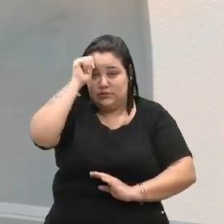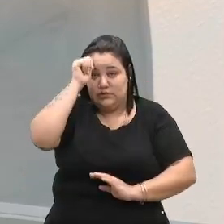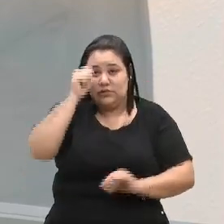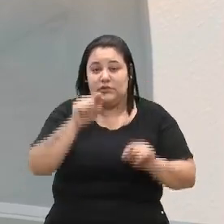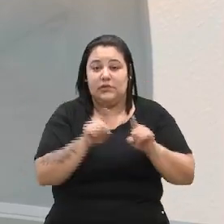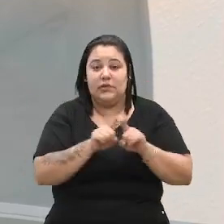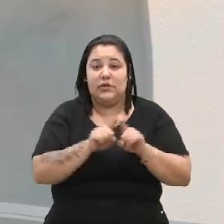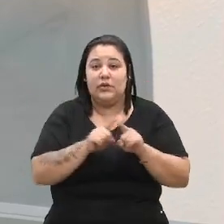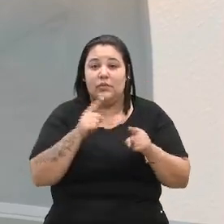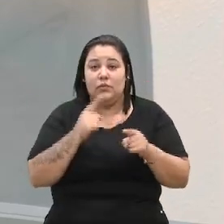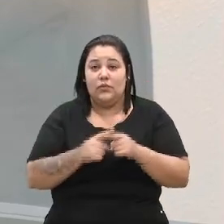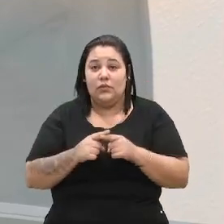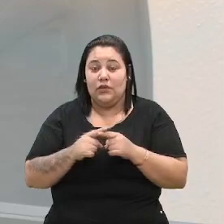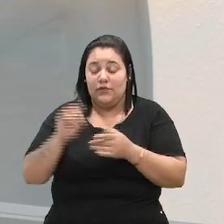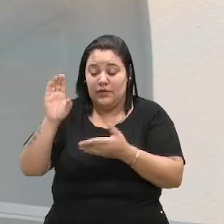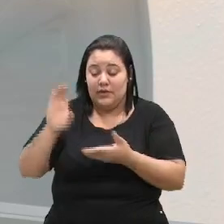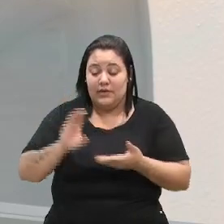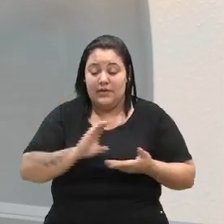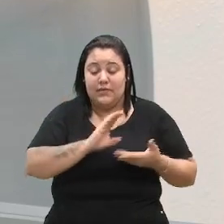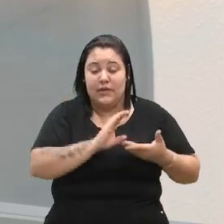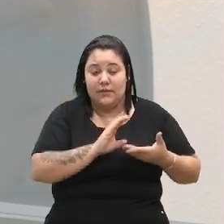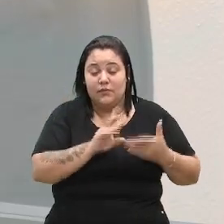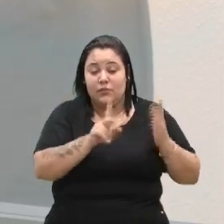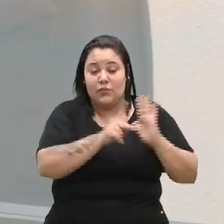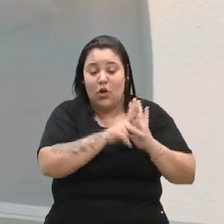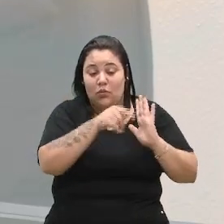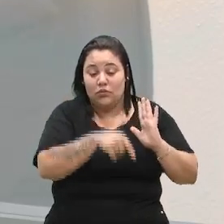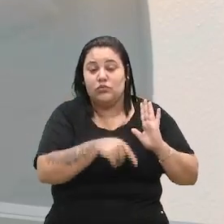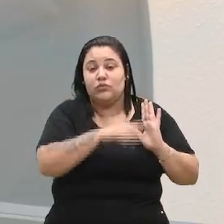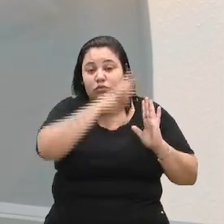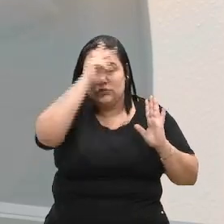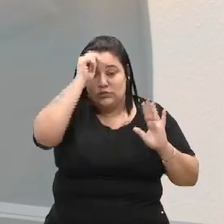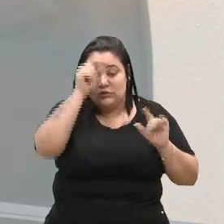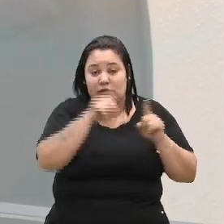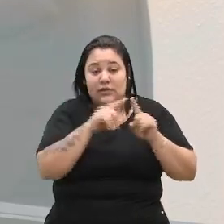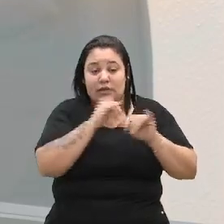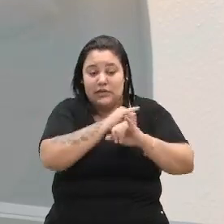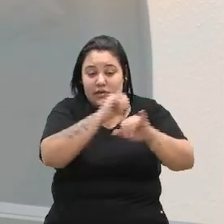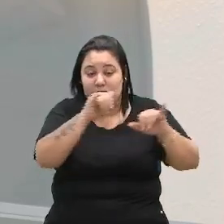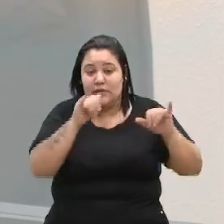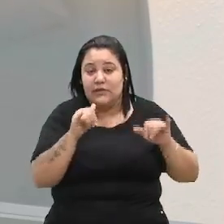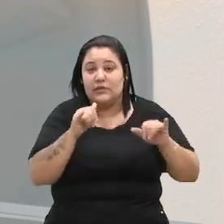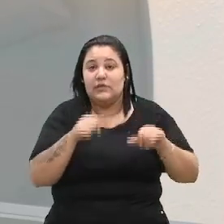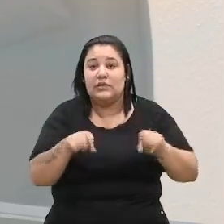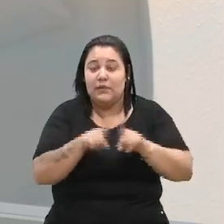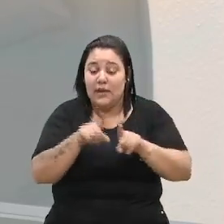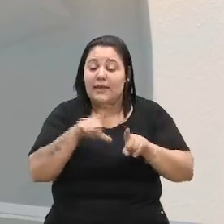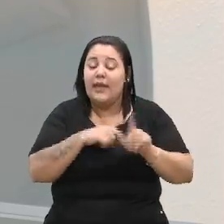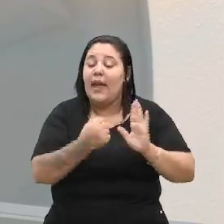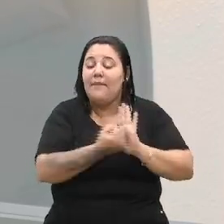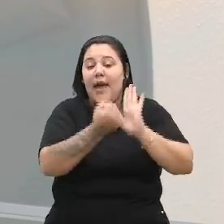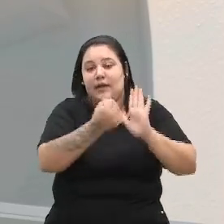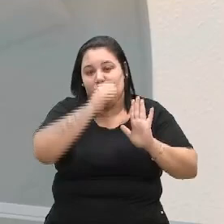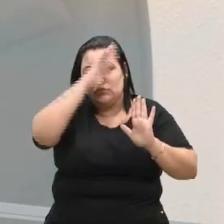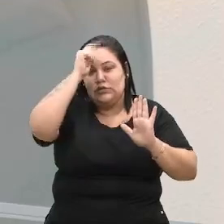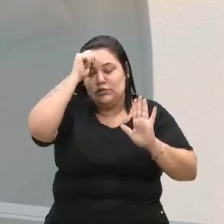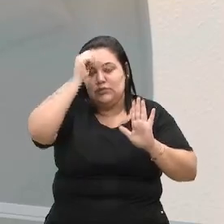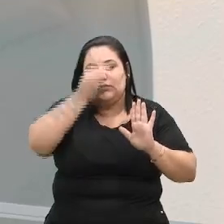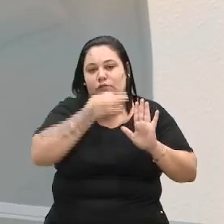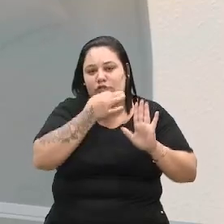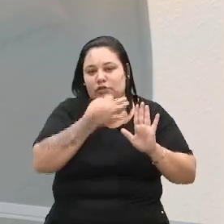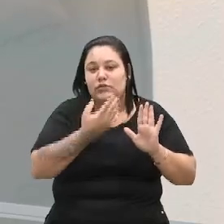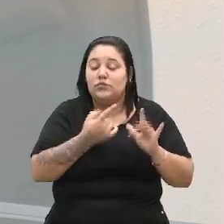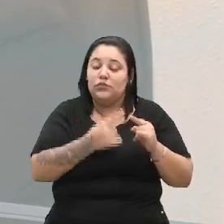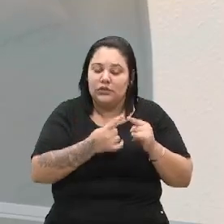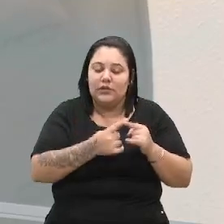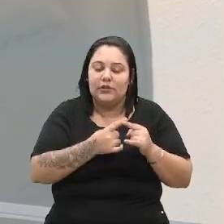vão estar recebendo um recurso do município, e que também nas suas campanhas de divulgação que também conste também a marca do município, né? Porque, queira ou